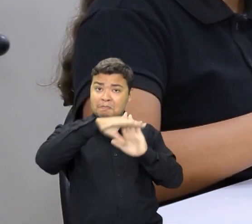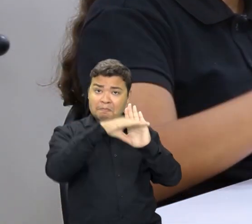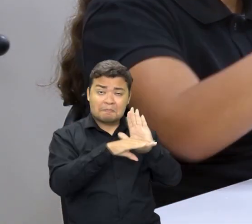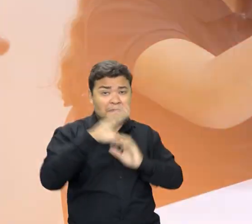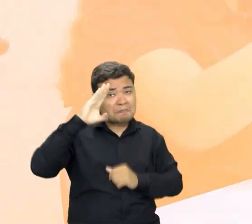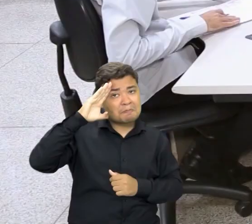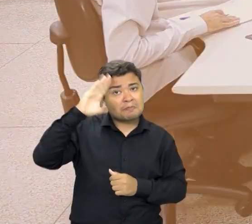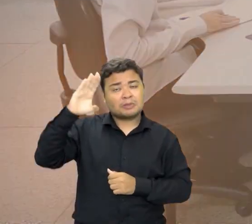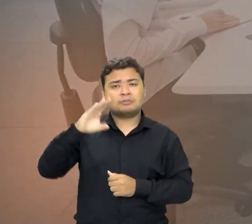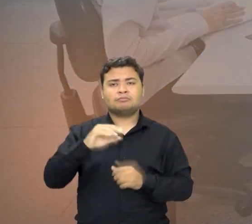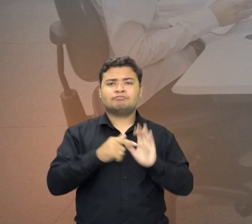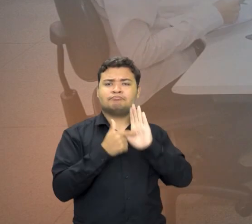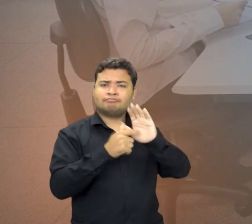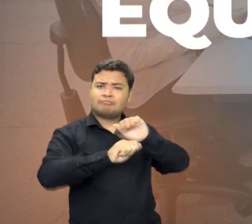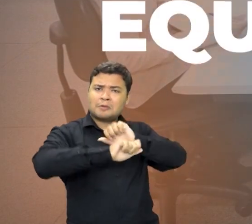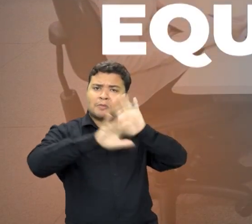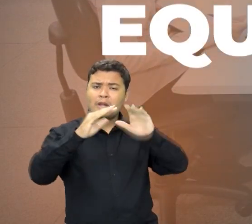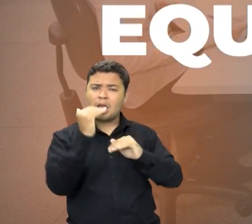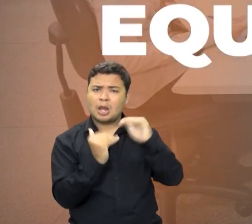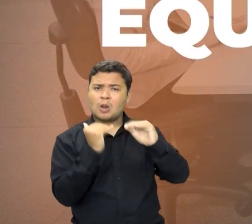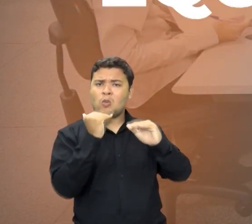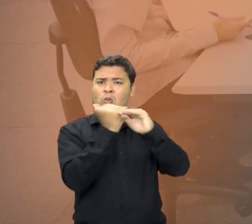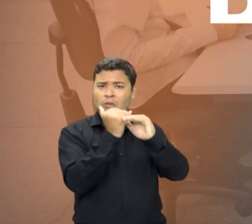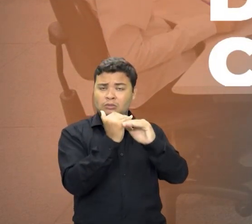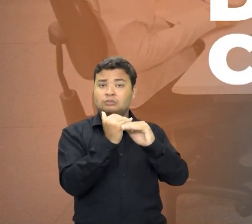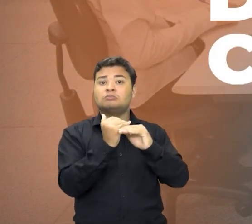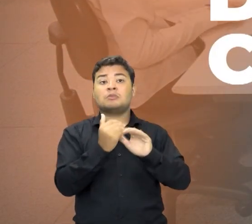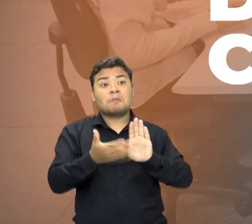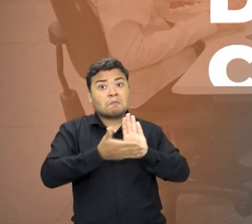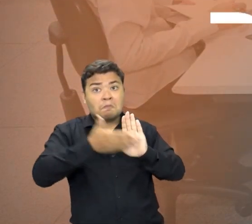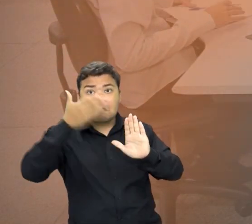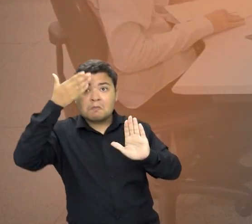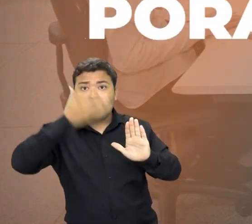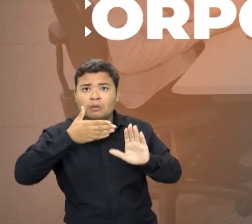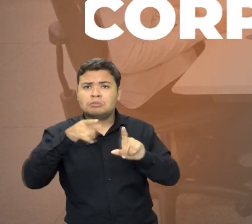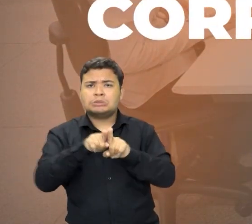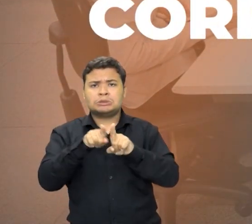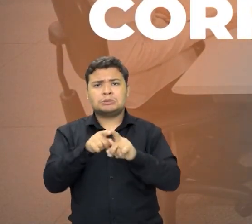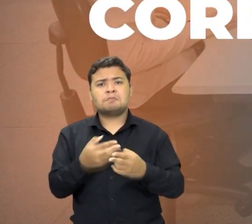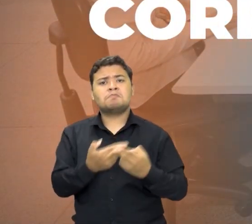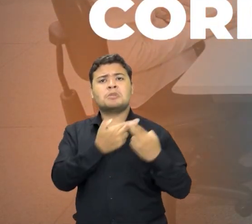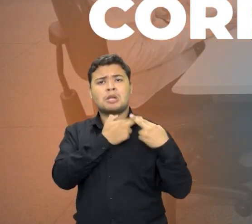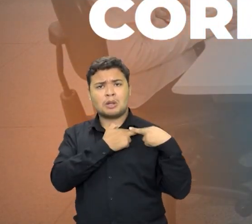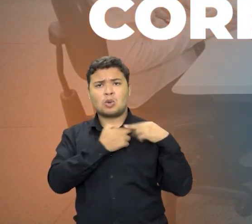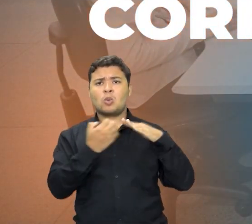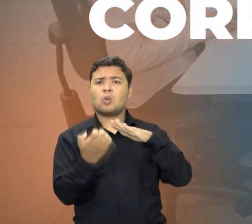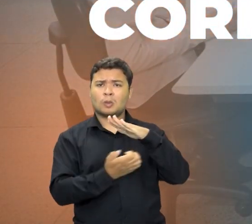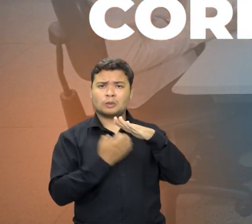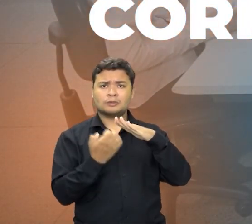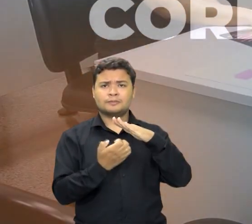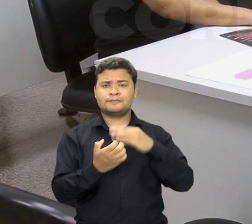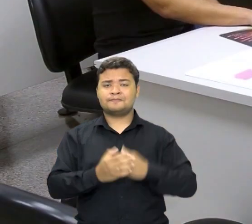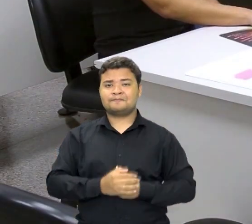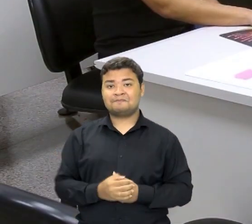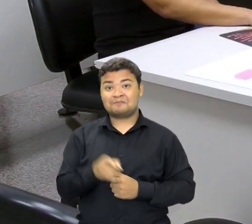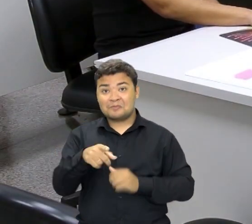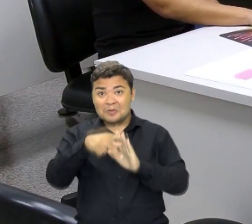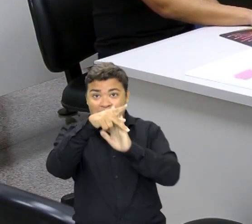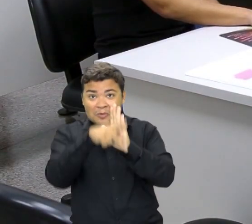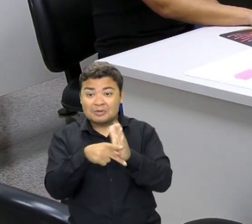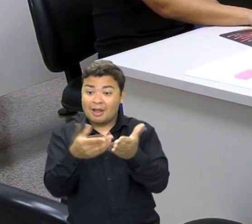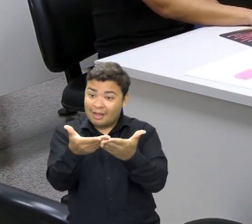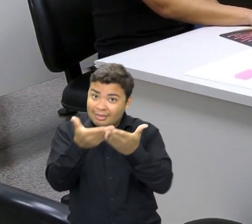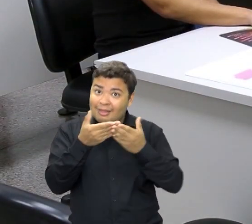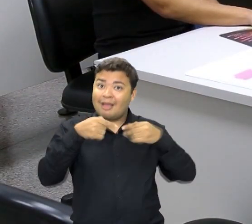conhecimento acadêmico à experiência profissional para a promoção do desenvolvimento científico e tecnológico brasileiro. A